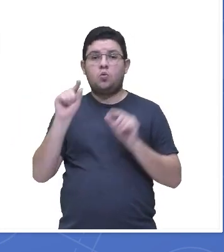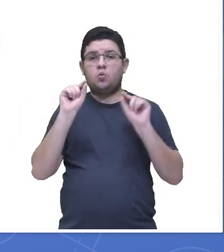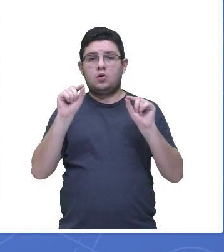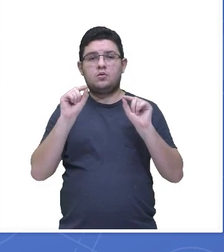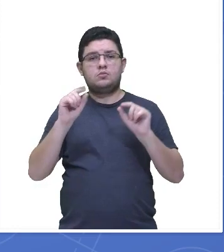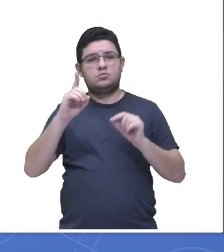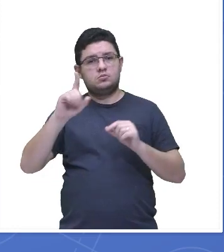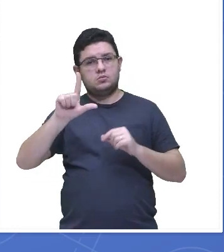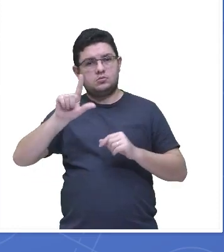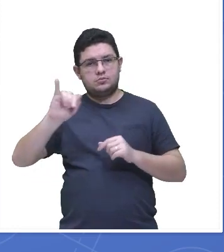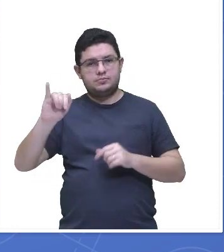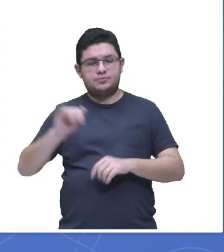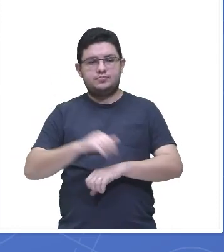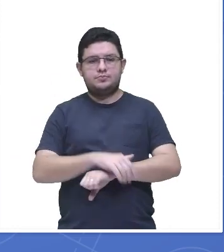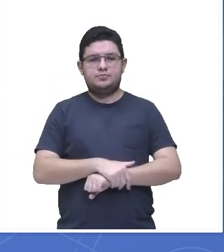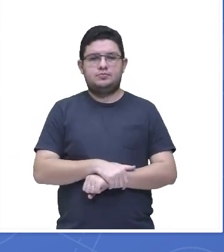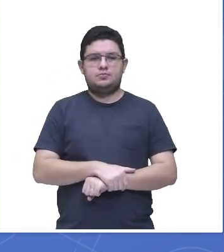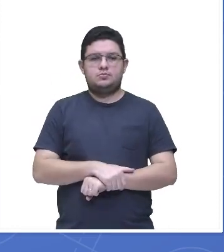nossa dinâmica local interativa.